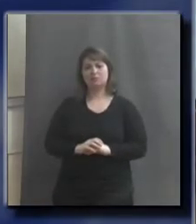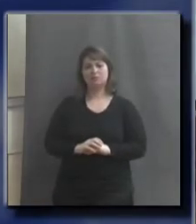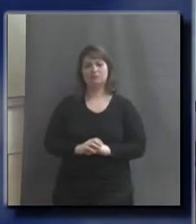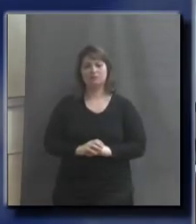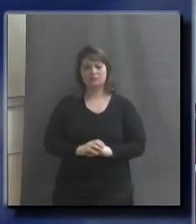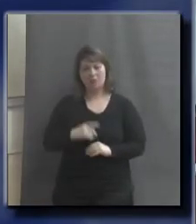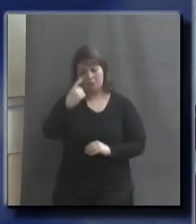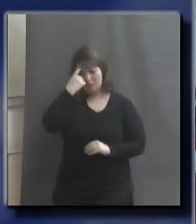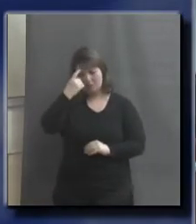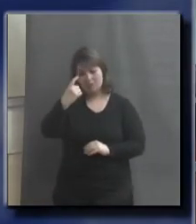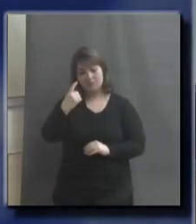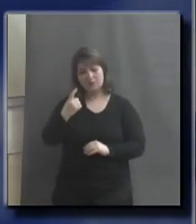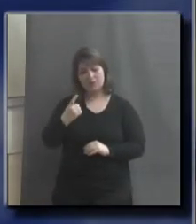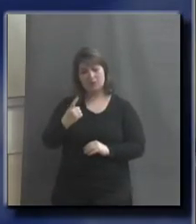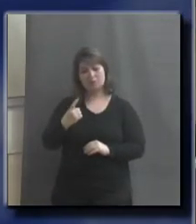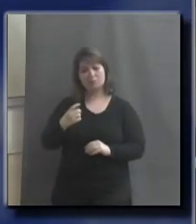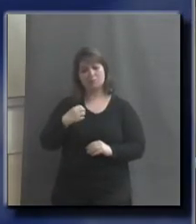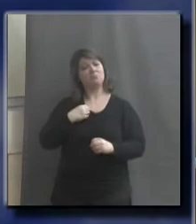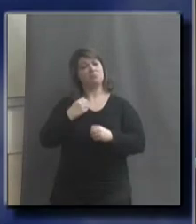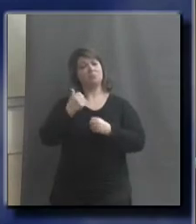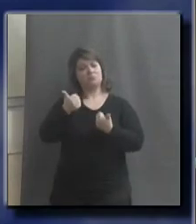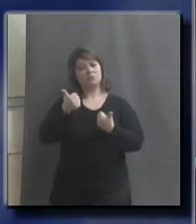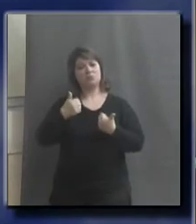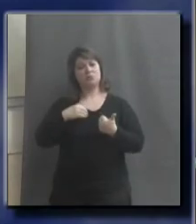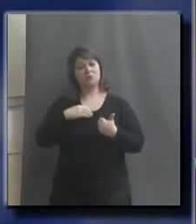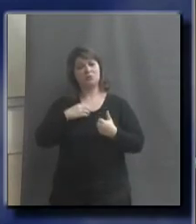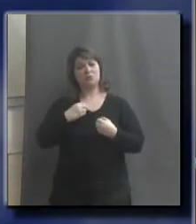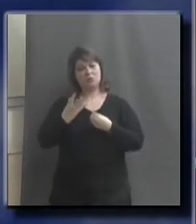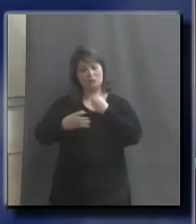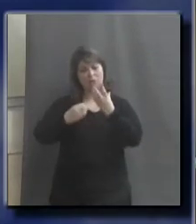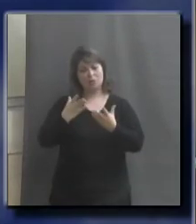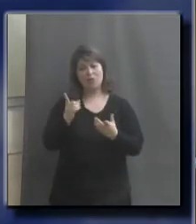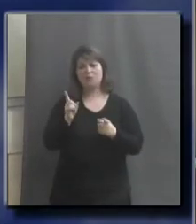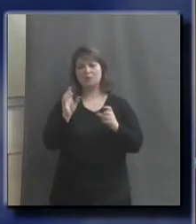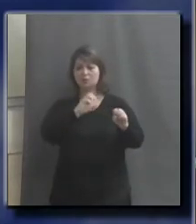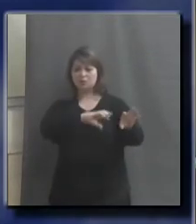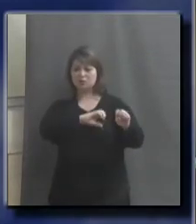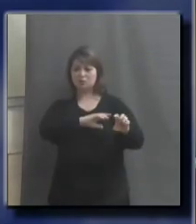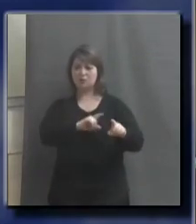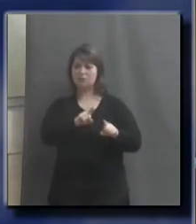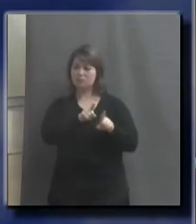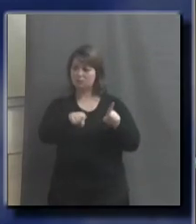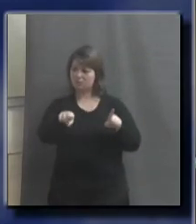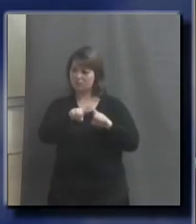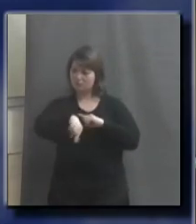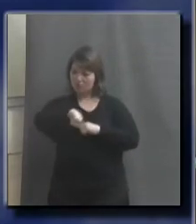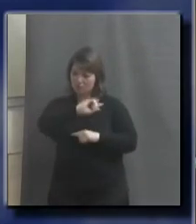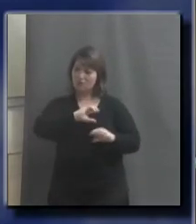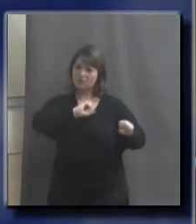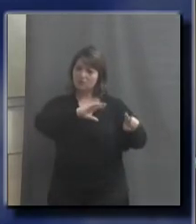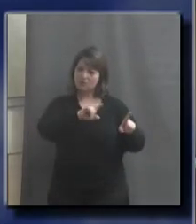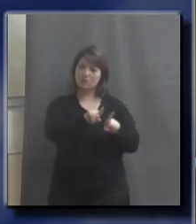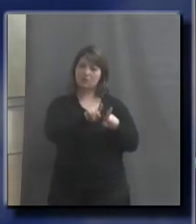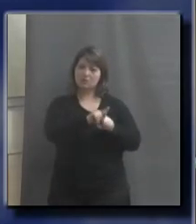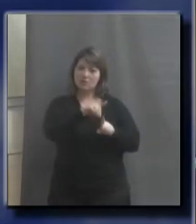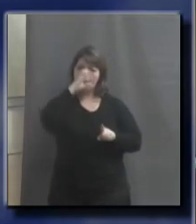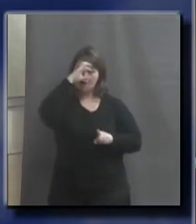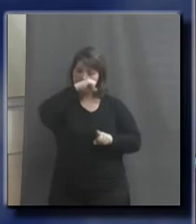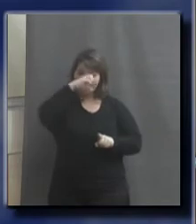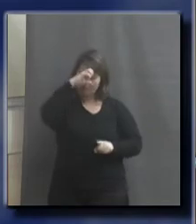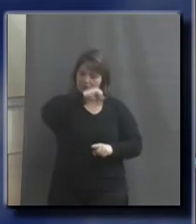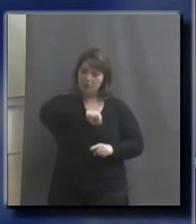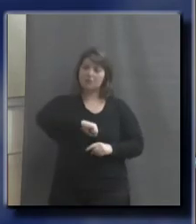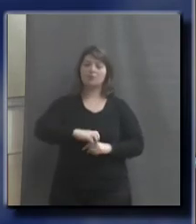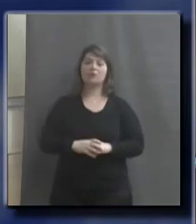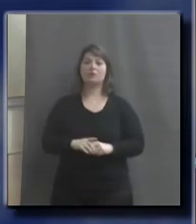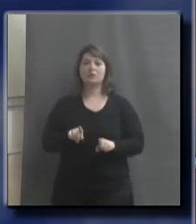pensando numa posição mais generosa de ensino, que a gente vai ensinando e vai aprendendo ao mesmo tempo, né? E vai reconhecendo e